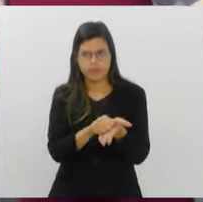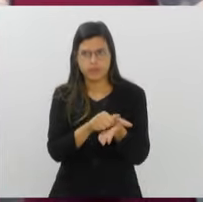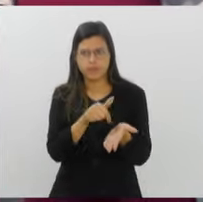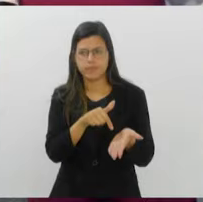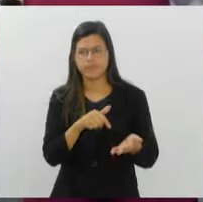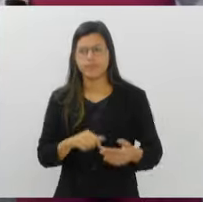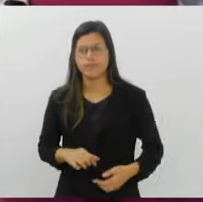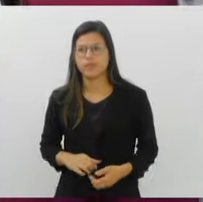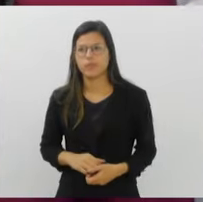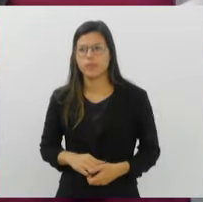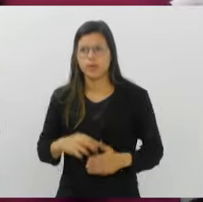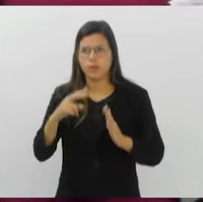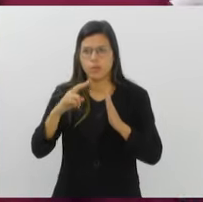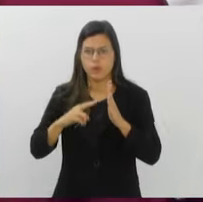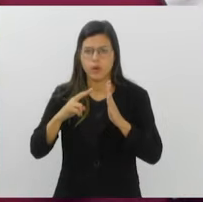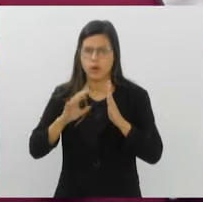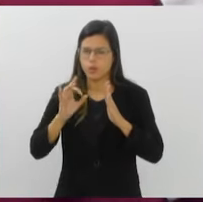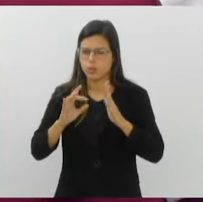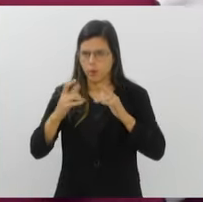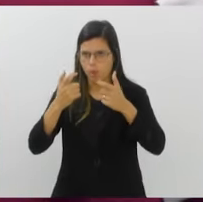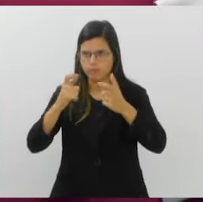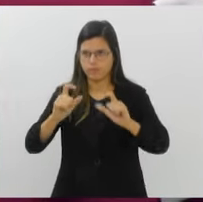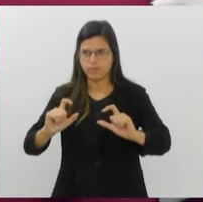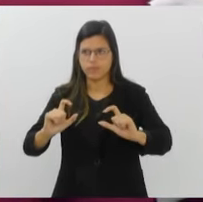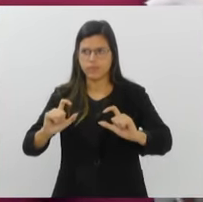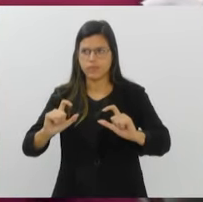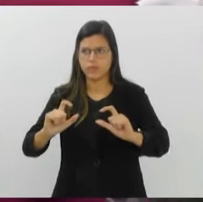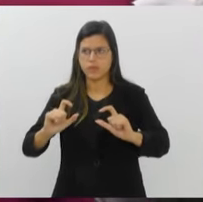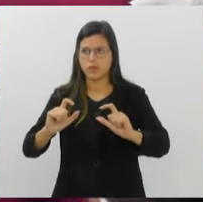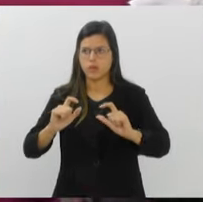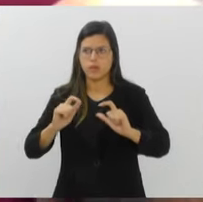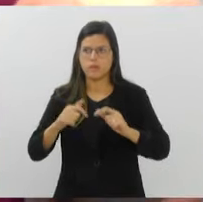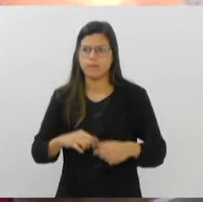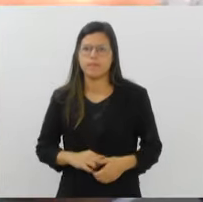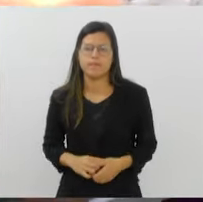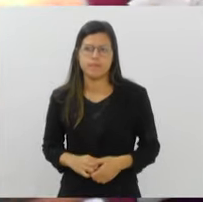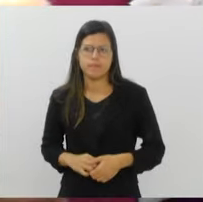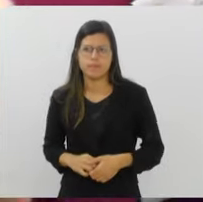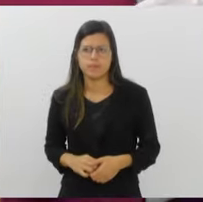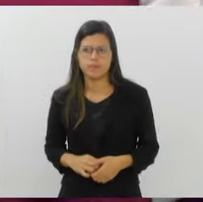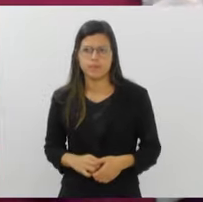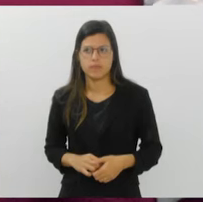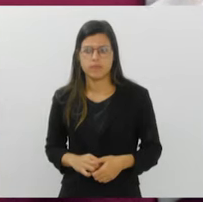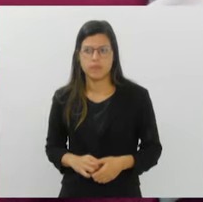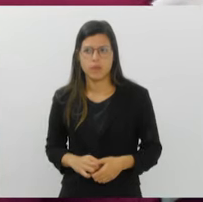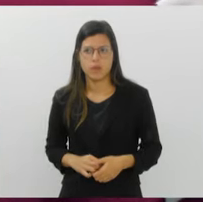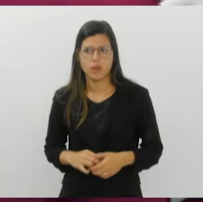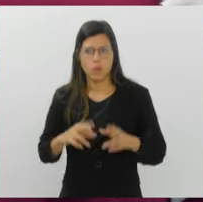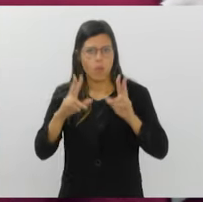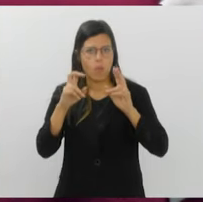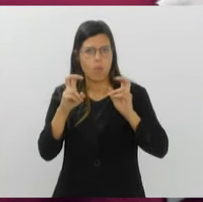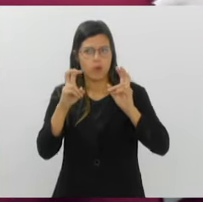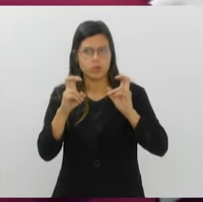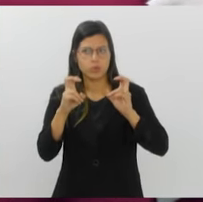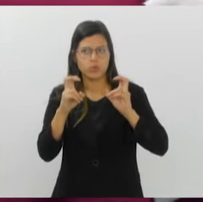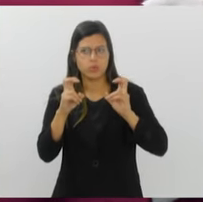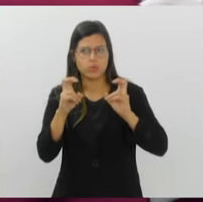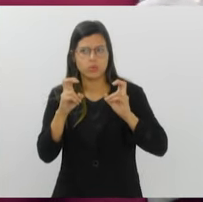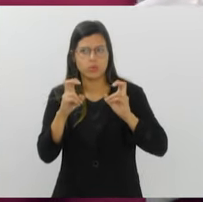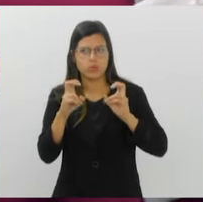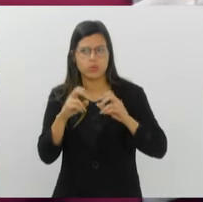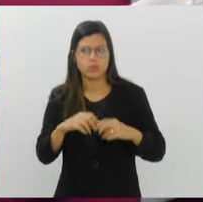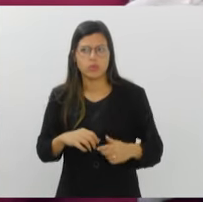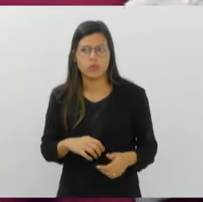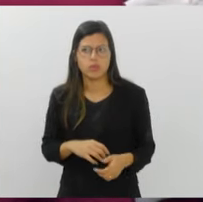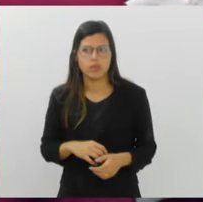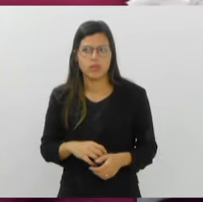Vamos lá, vou ler só um pedacinho editado aqui. Nem tenho ele em mãos. O assunto diz assim, ó. Assunto